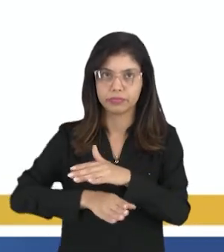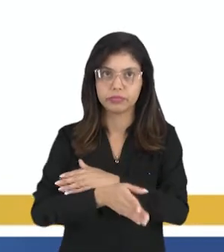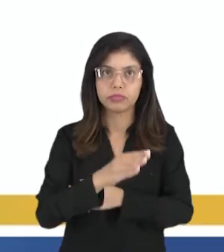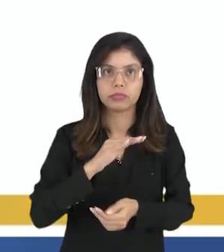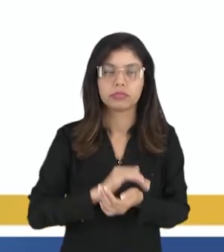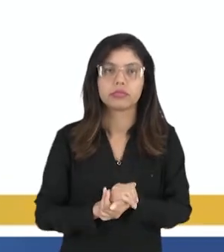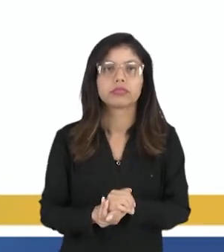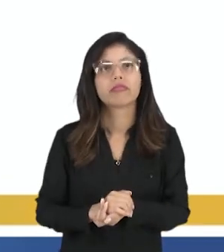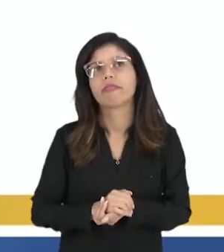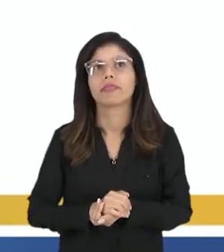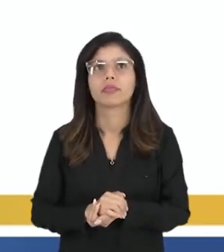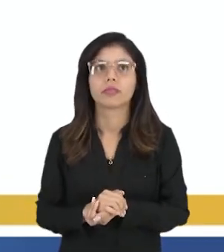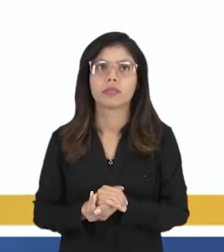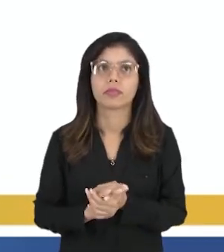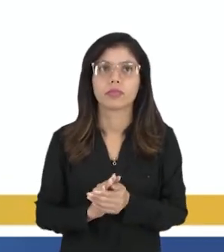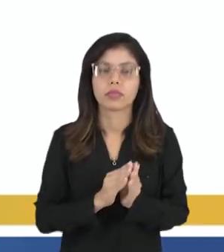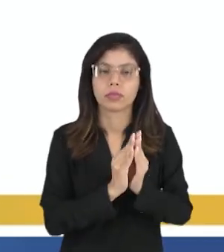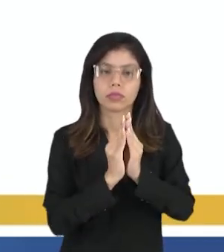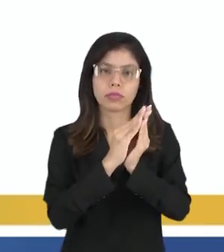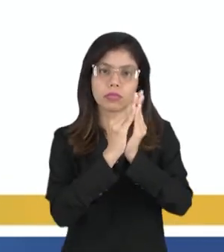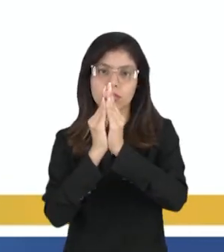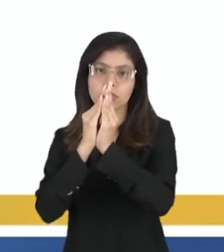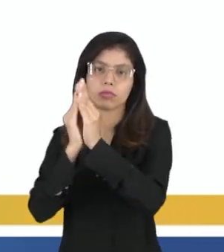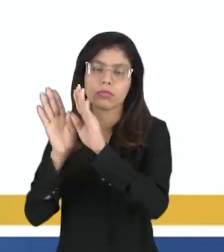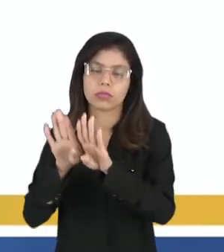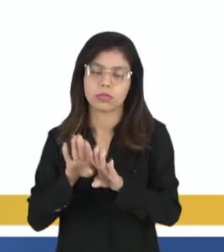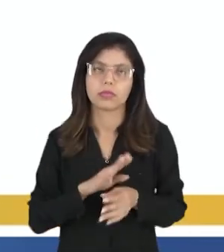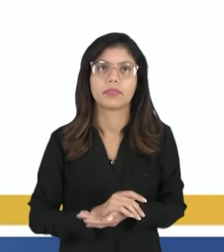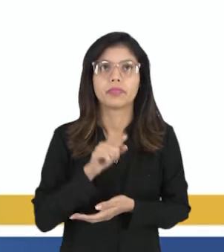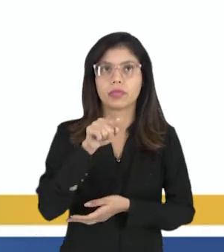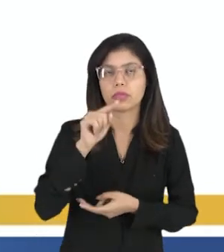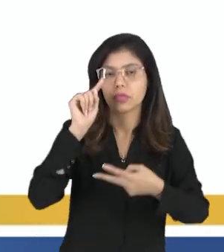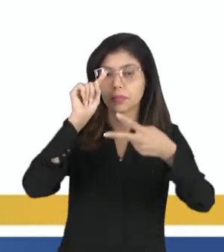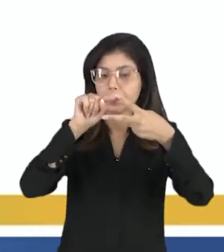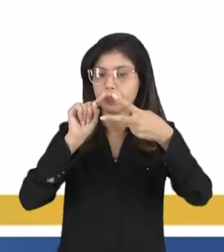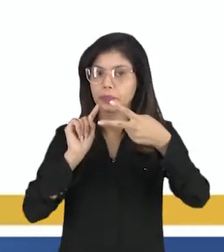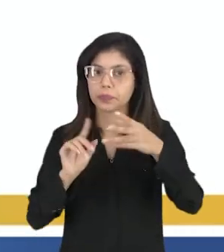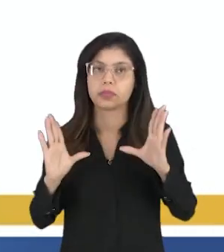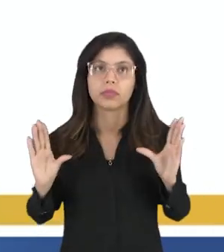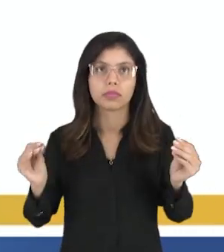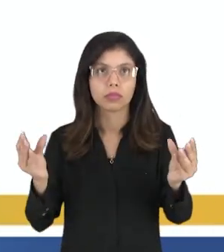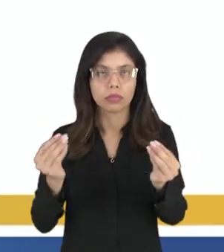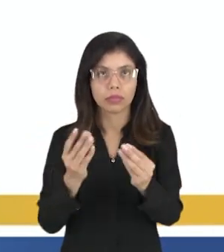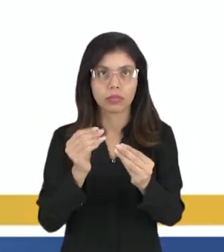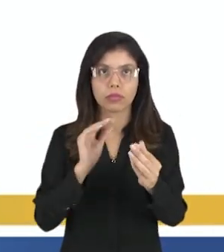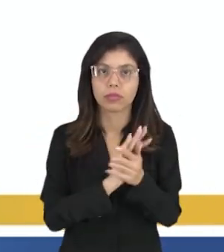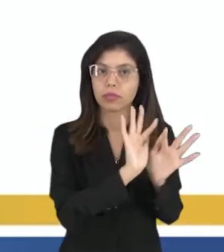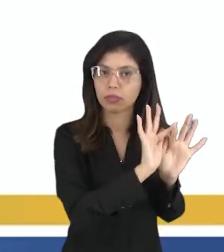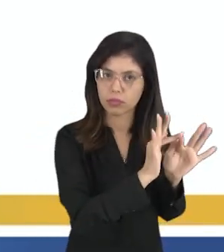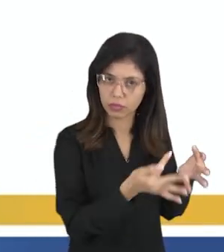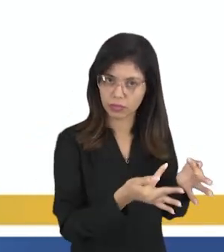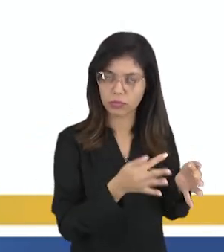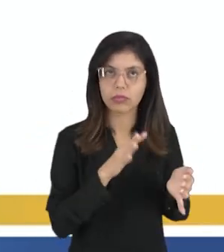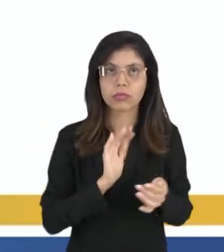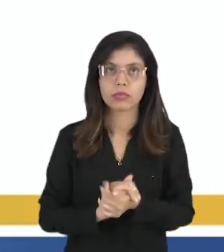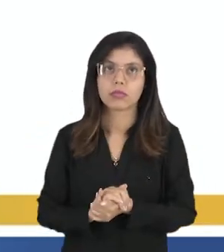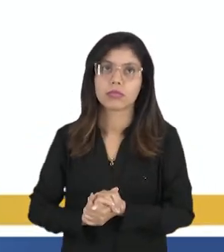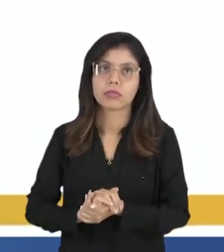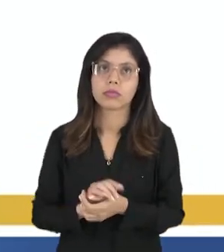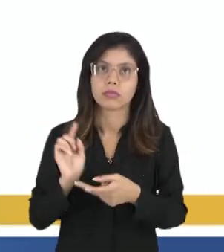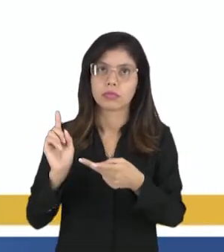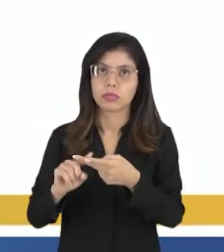ok? E aí nós temos aqui, existem 2 tipos de substância pura. Nós podemos ter a substância pura